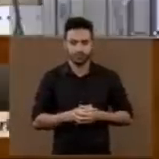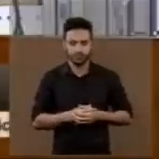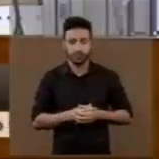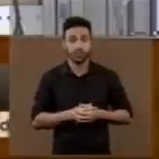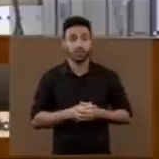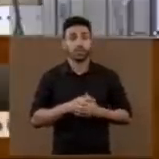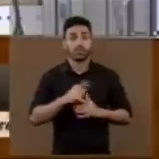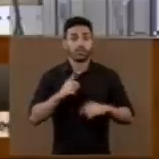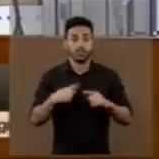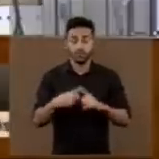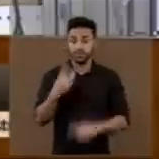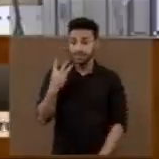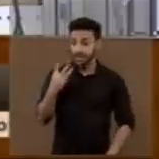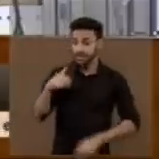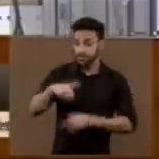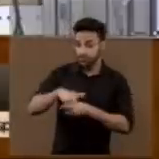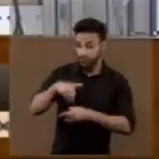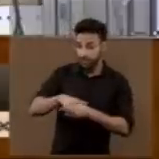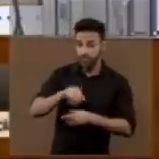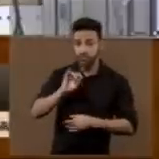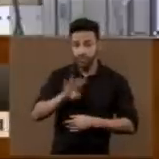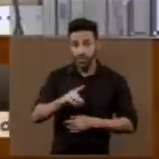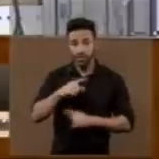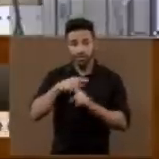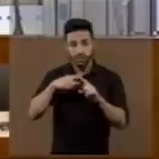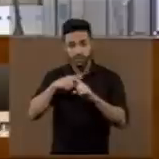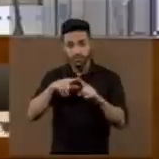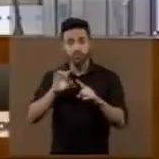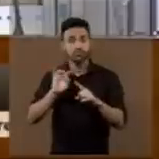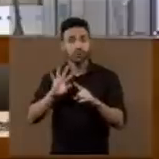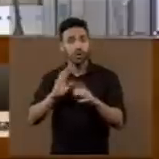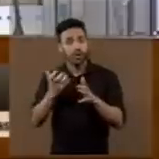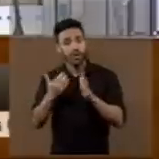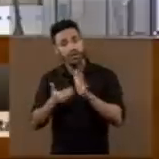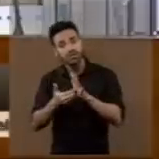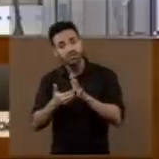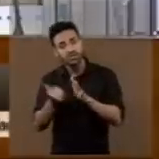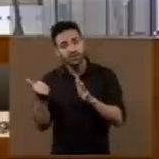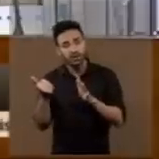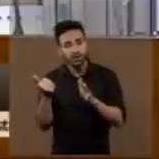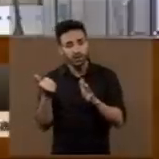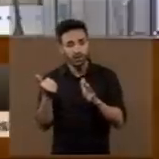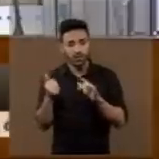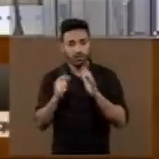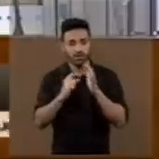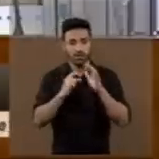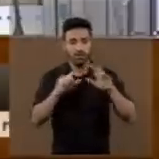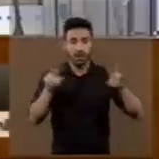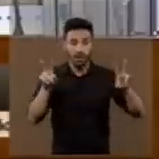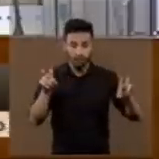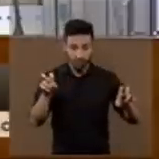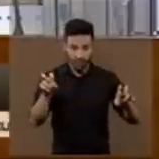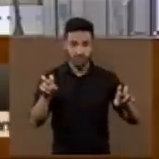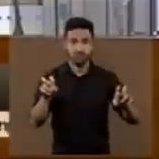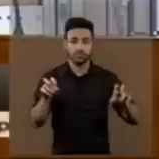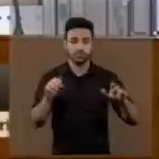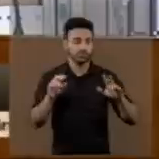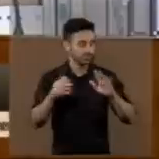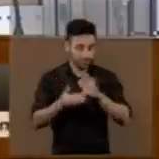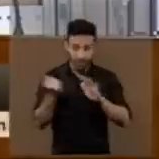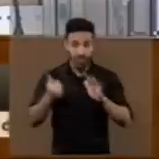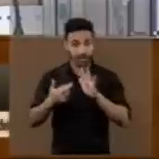3 votos são pela parcial procedência, exclusivamente para excluir esta regra,